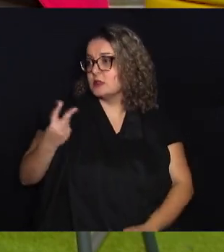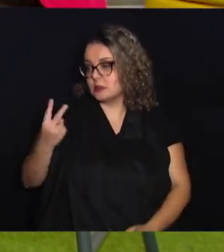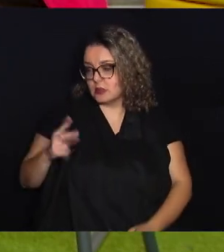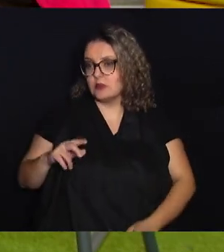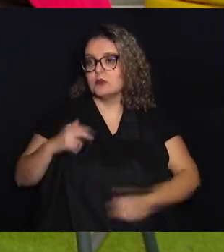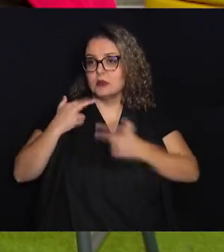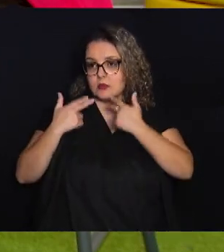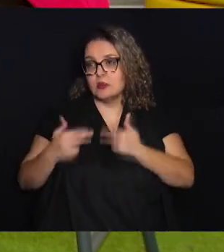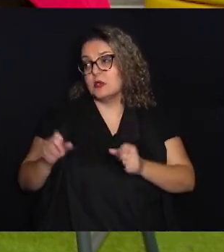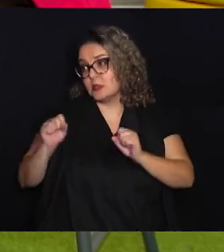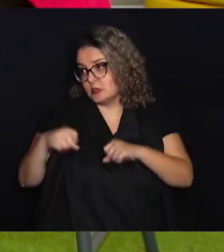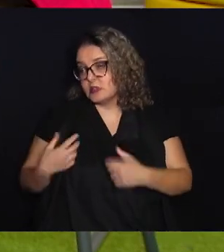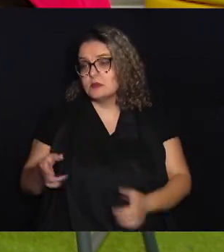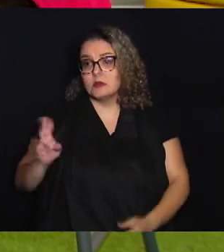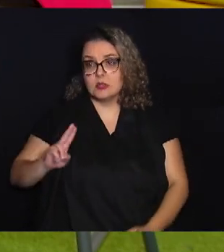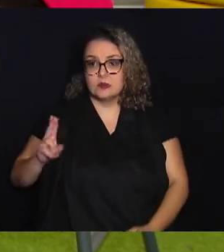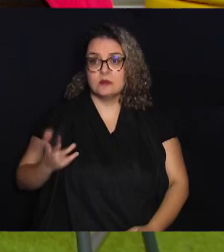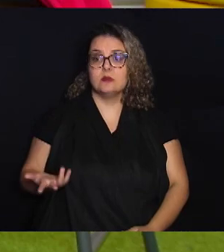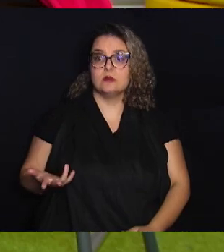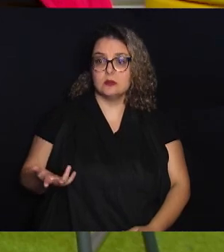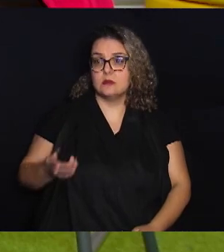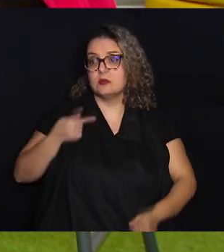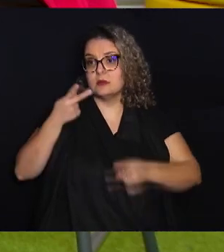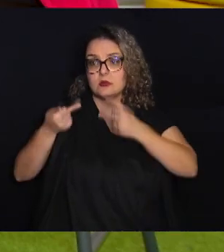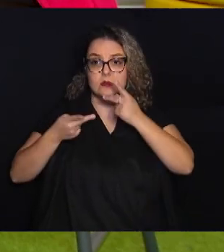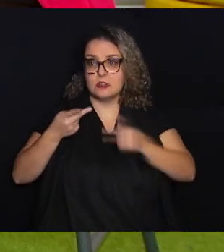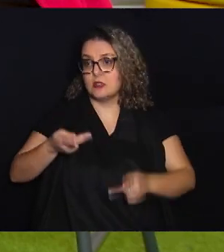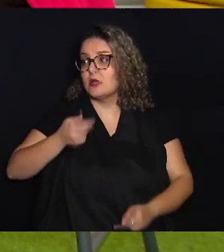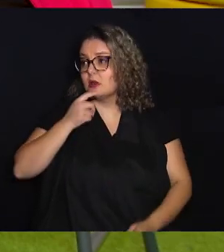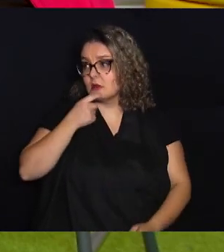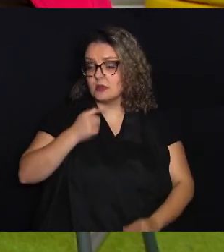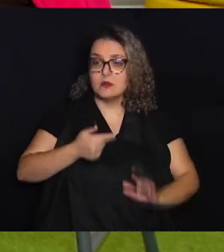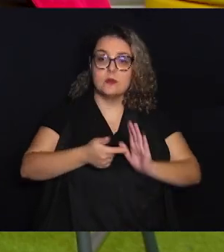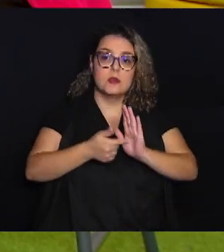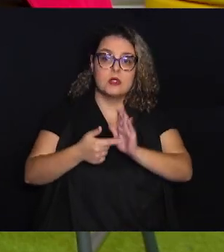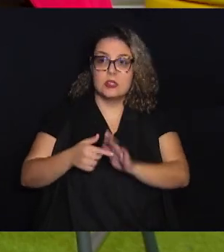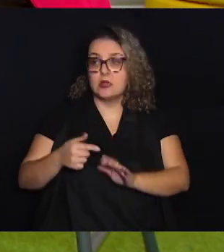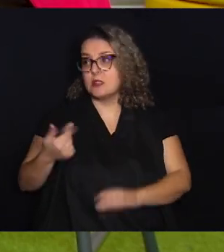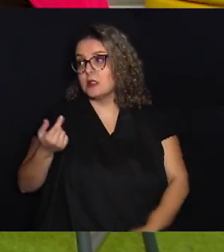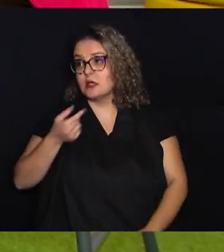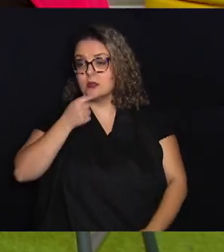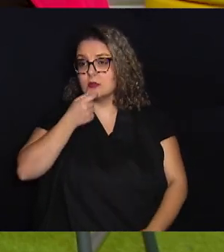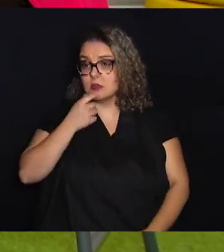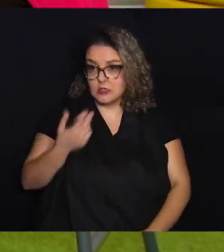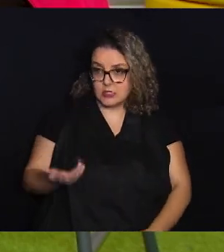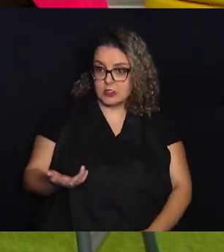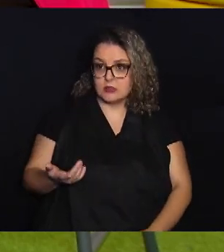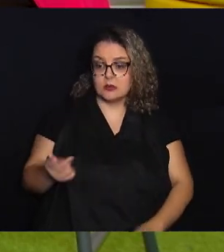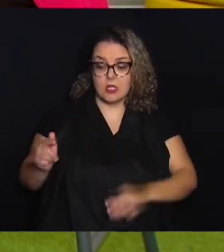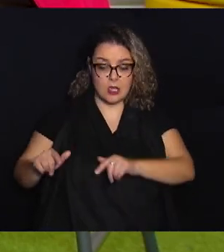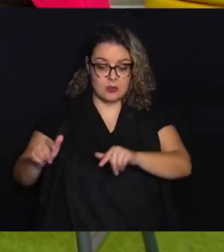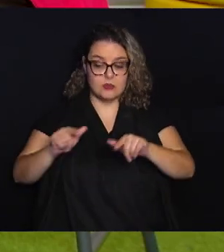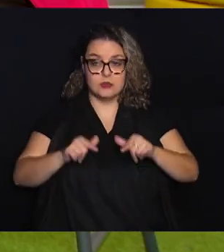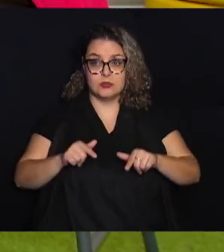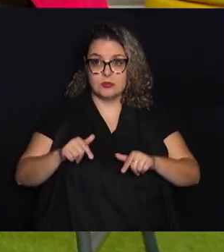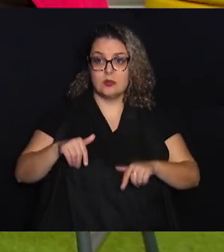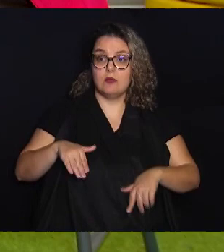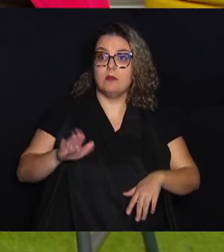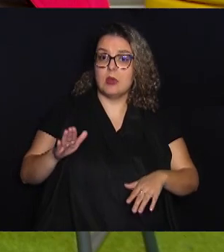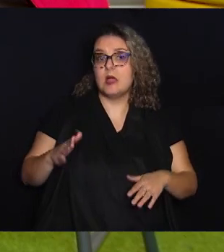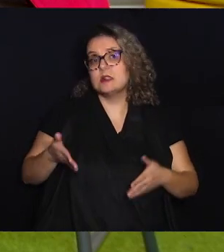na segunda língua, que eles vão sim usar e vão falar inglês, vão mostrar em inglês. Então, esses espaços